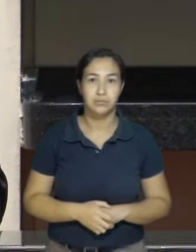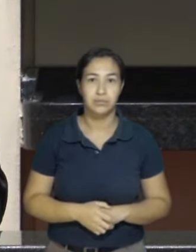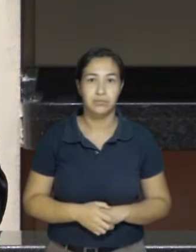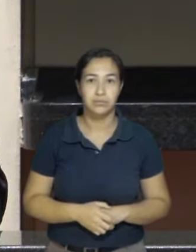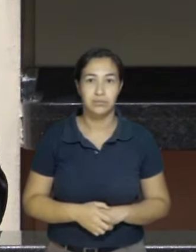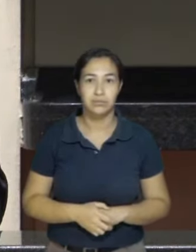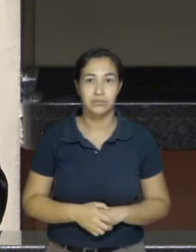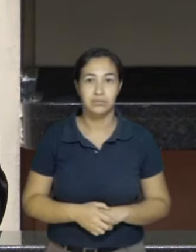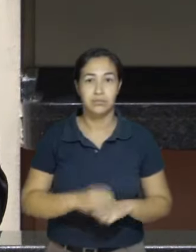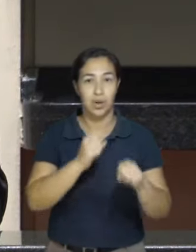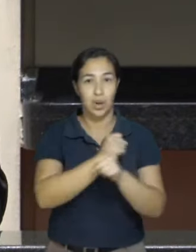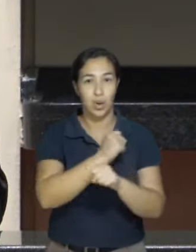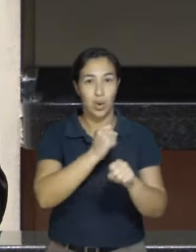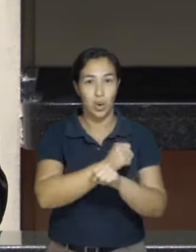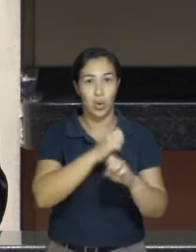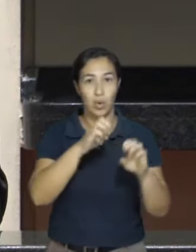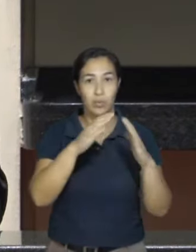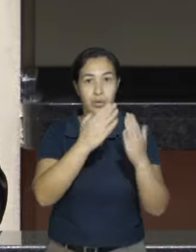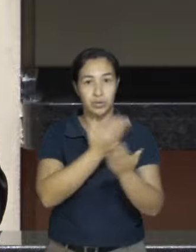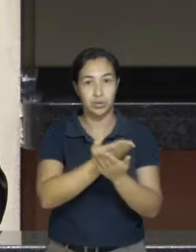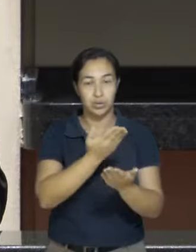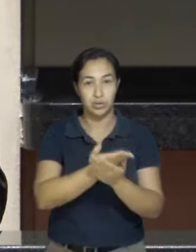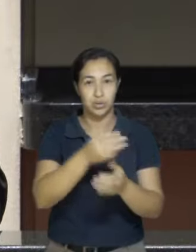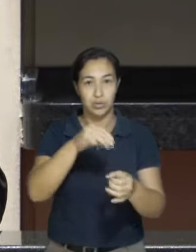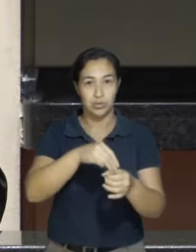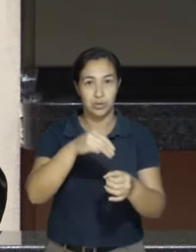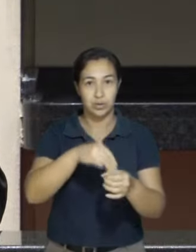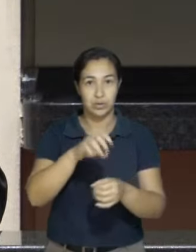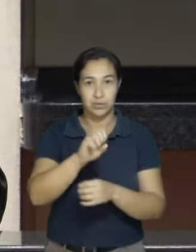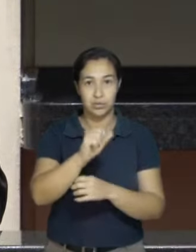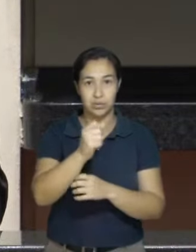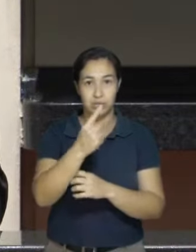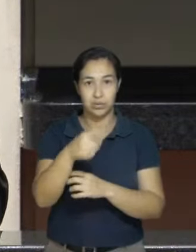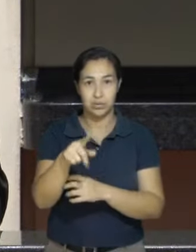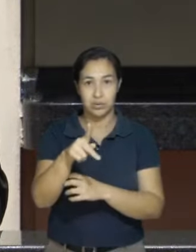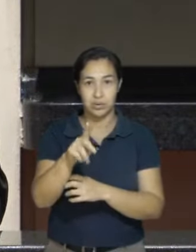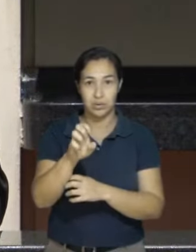de obra em escola no município de São Pedro de Alcântara